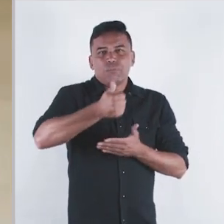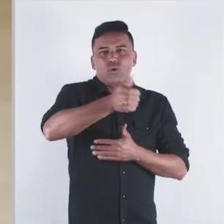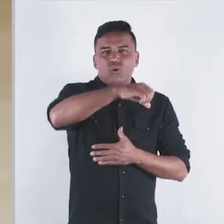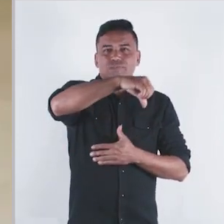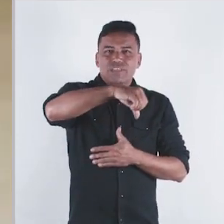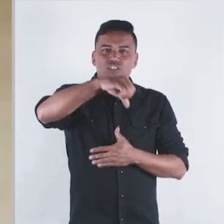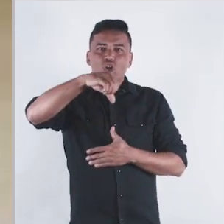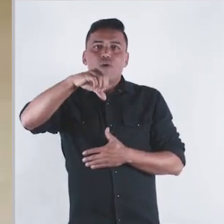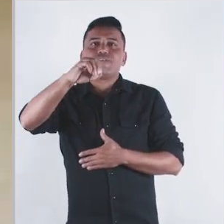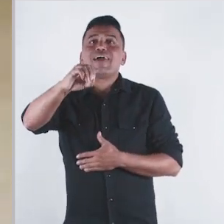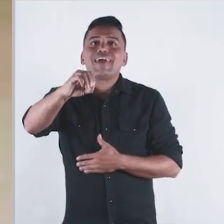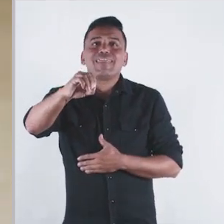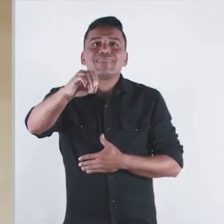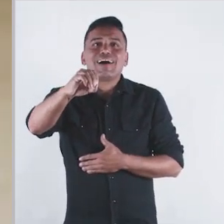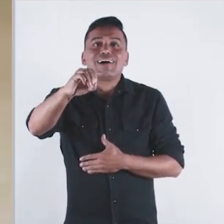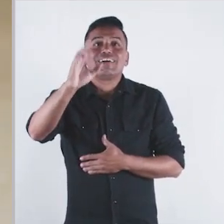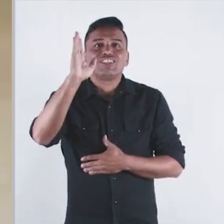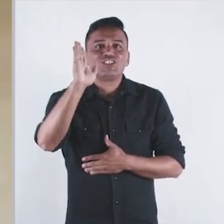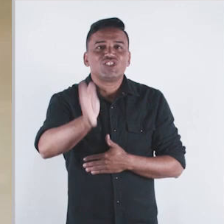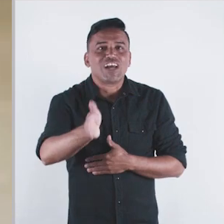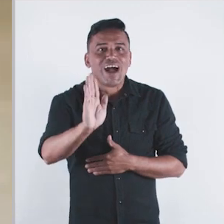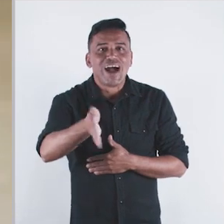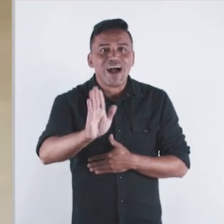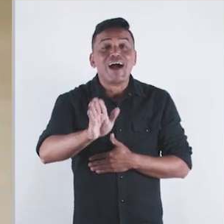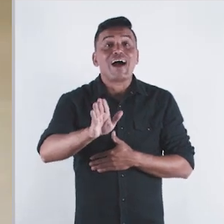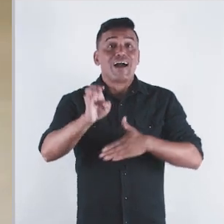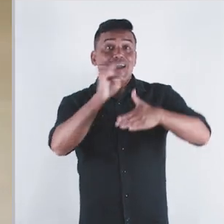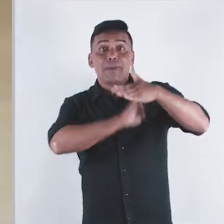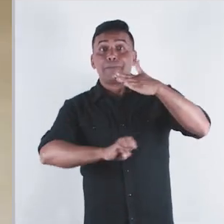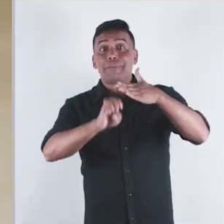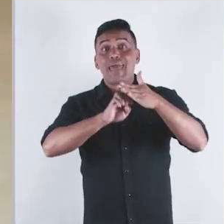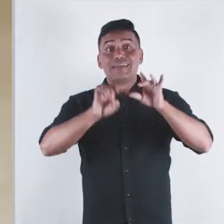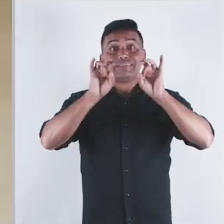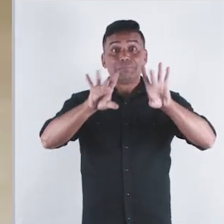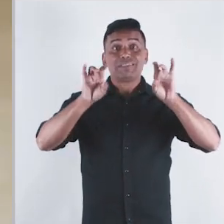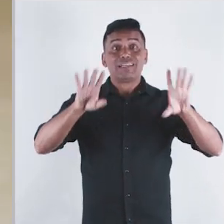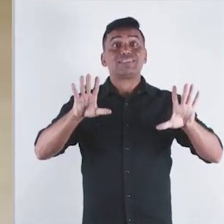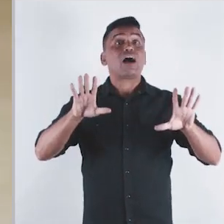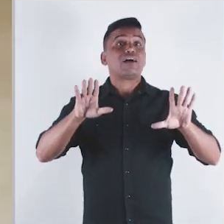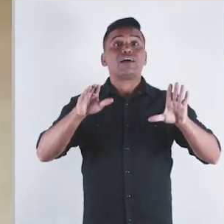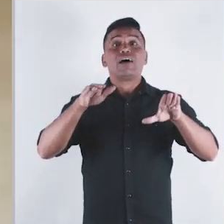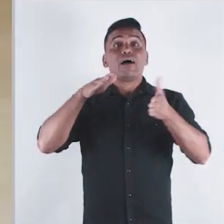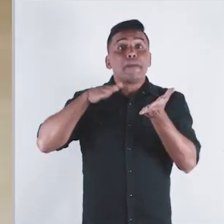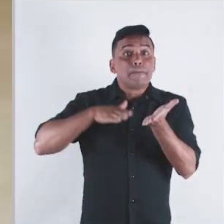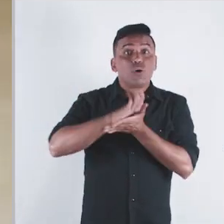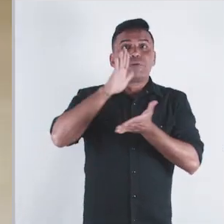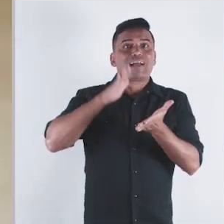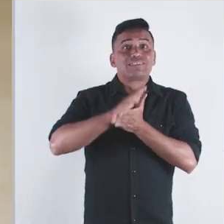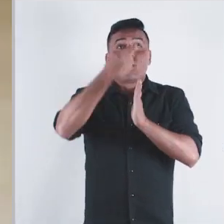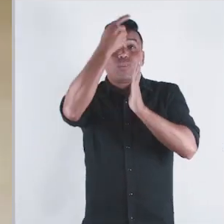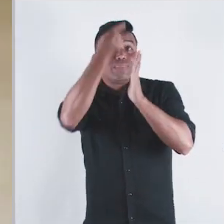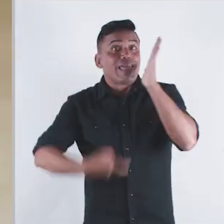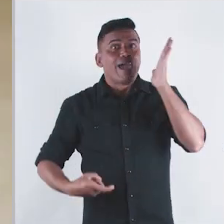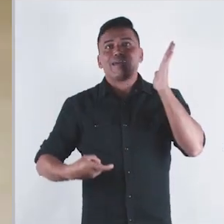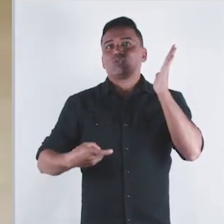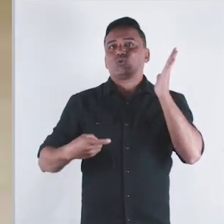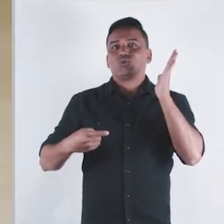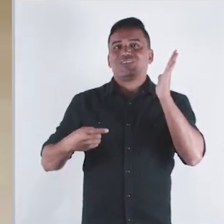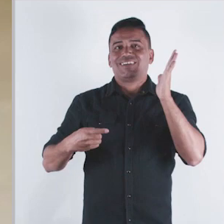90, havia editoras especializadas na publicação de hipertextos, por